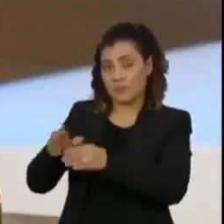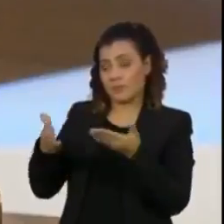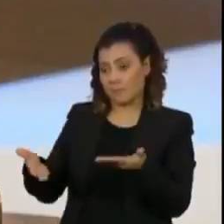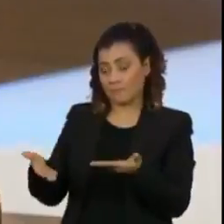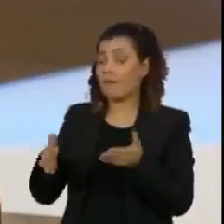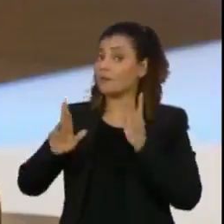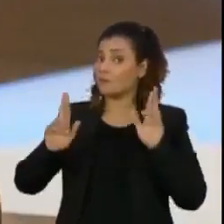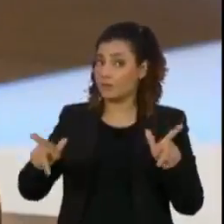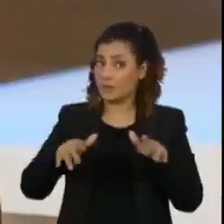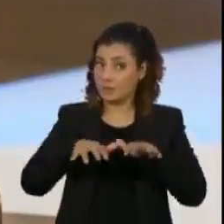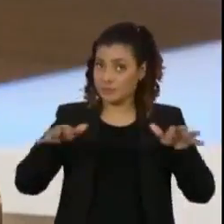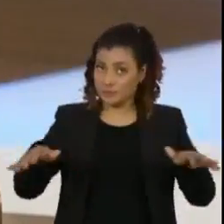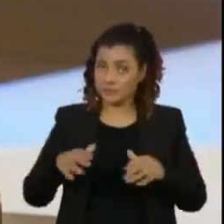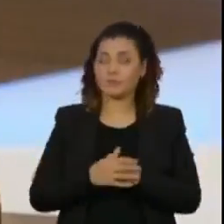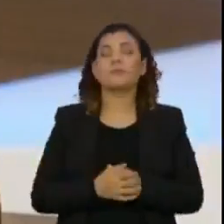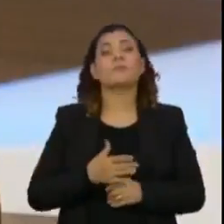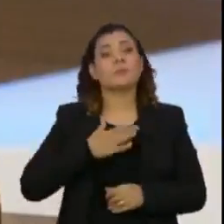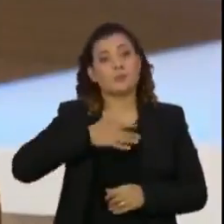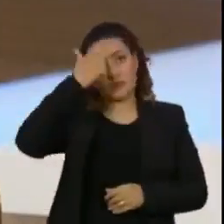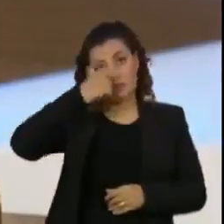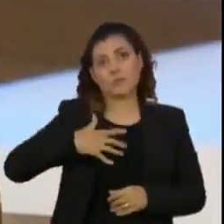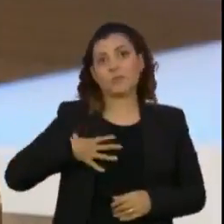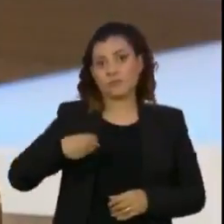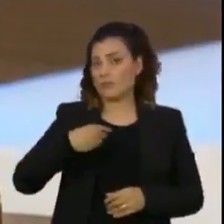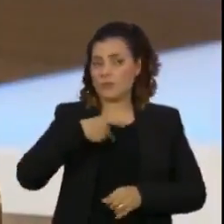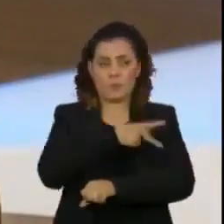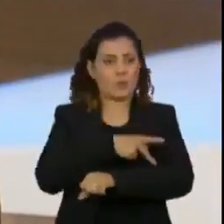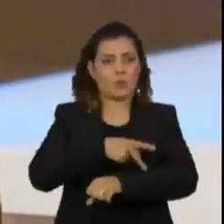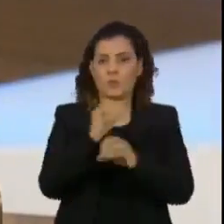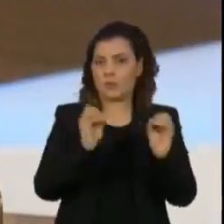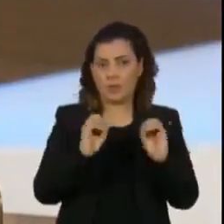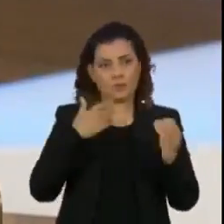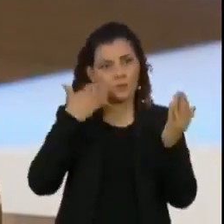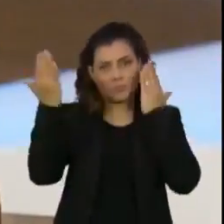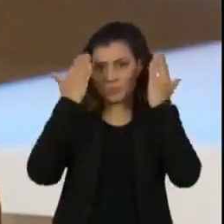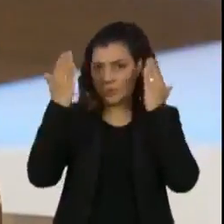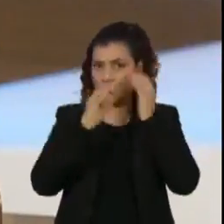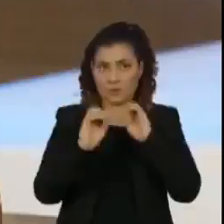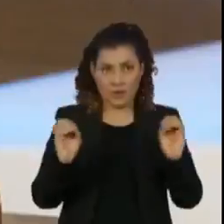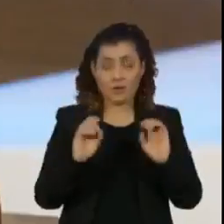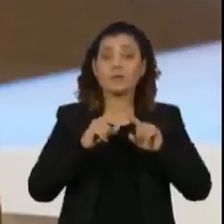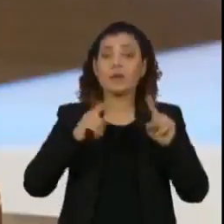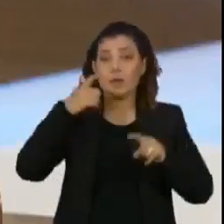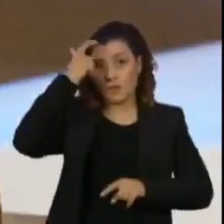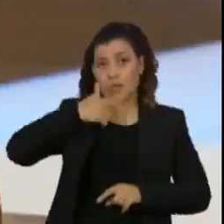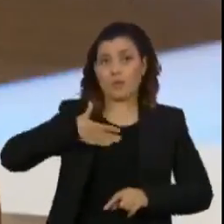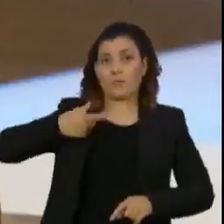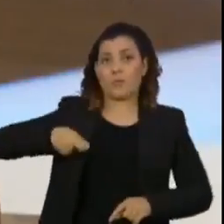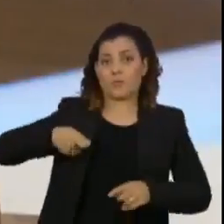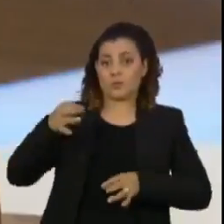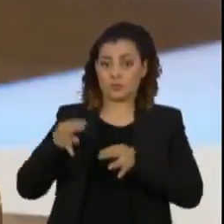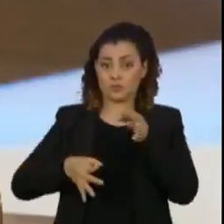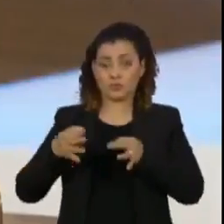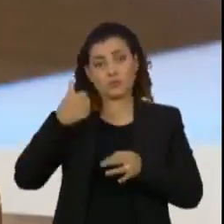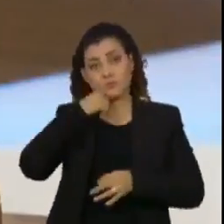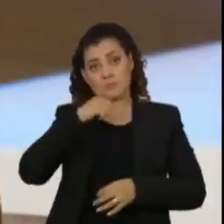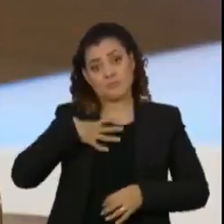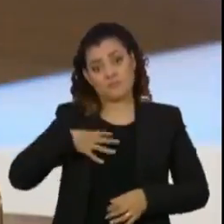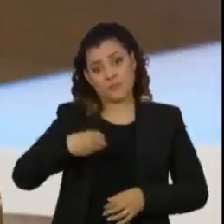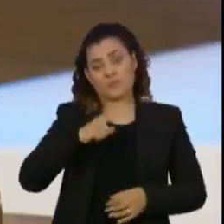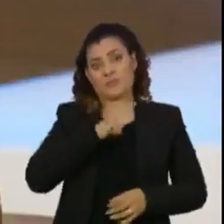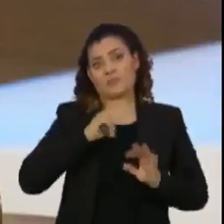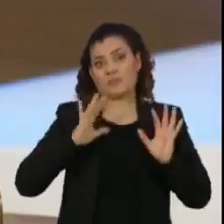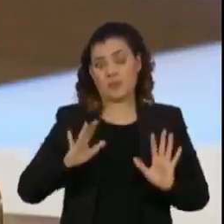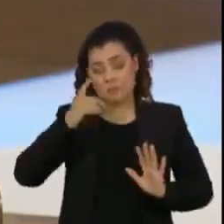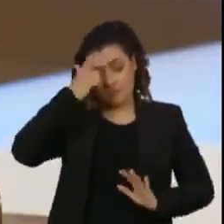No meu entendimento, aí eu vejo como mãe, eu não sou pedagoga, não sou psicóloga, eu sou promotora de justiça e mãe. Como